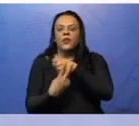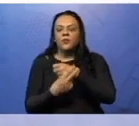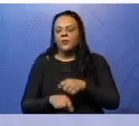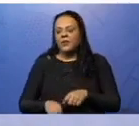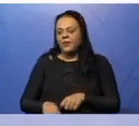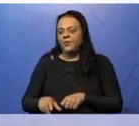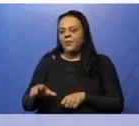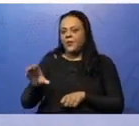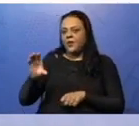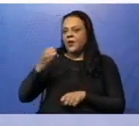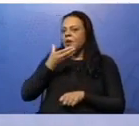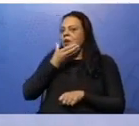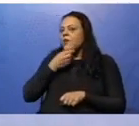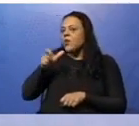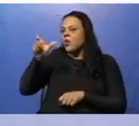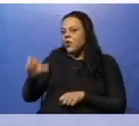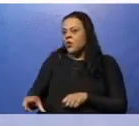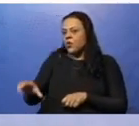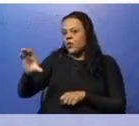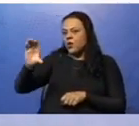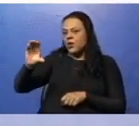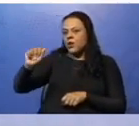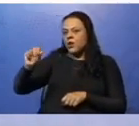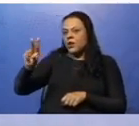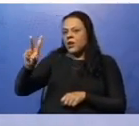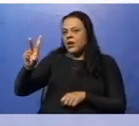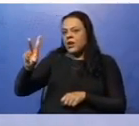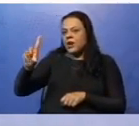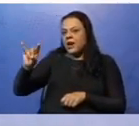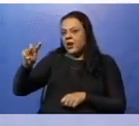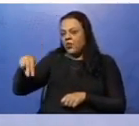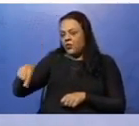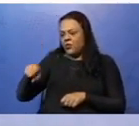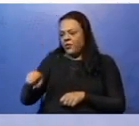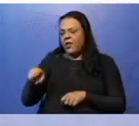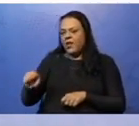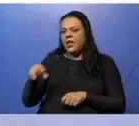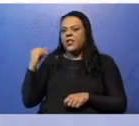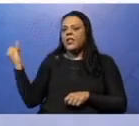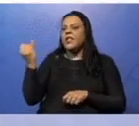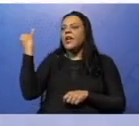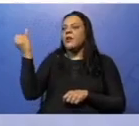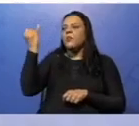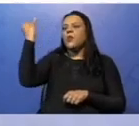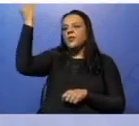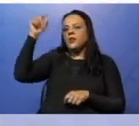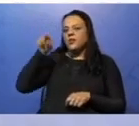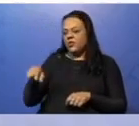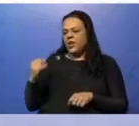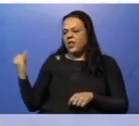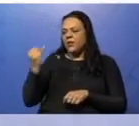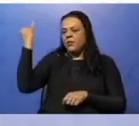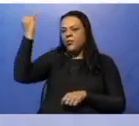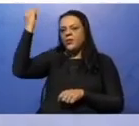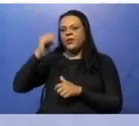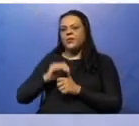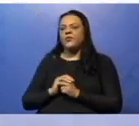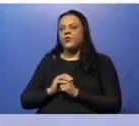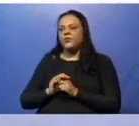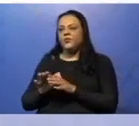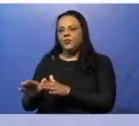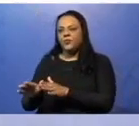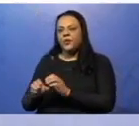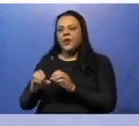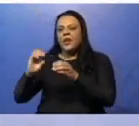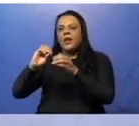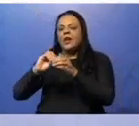ser, ele mostra algo que é constante, certo? Que é invariável, que é uma característica própria daquela pessoa. Então, ele é importante.